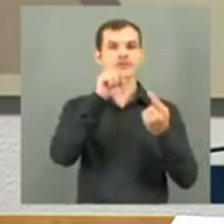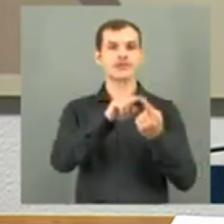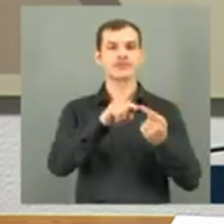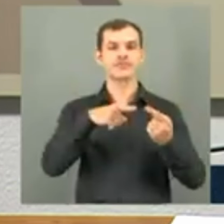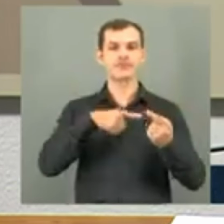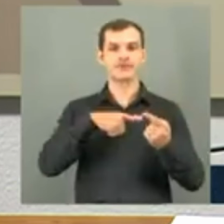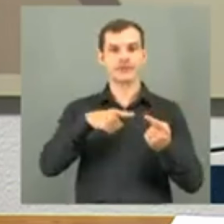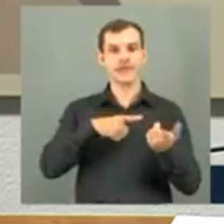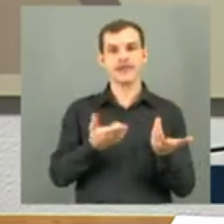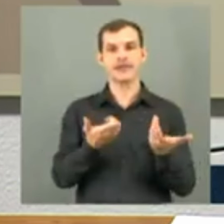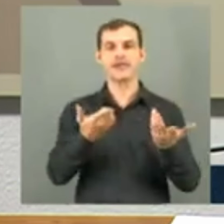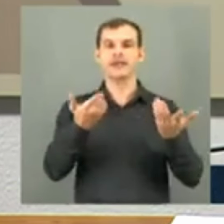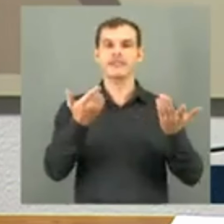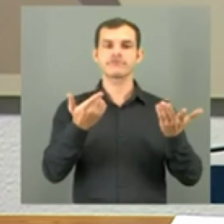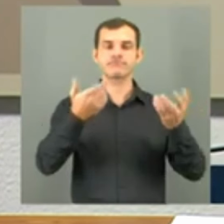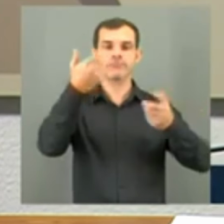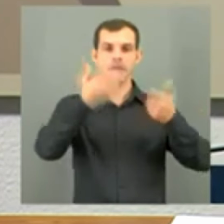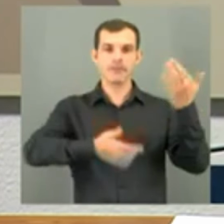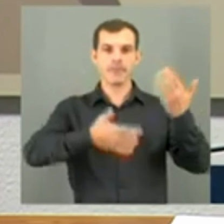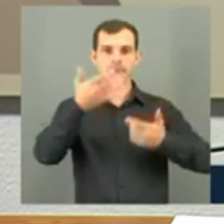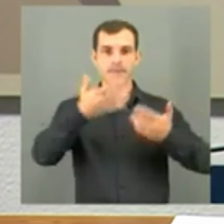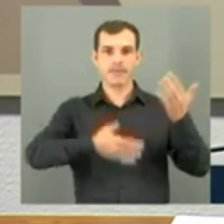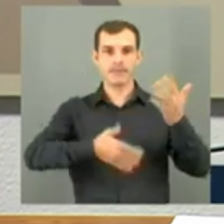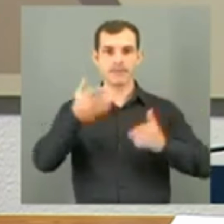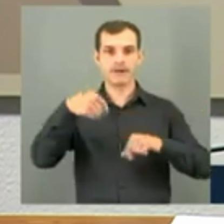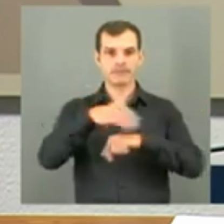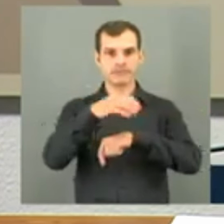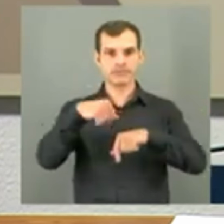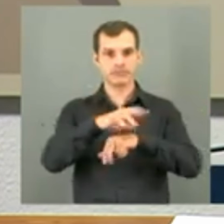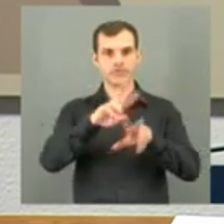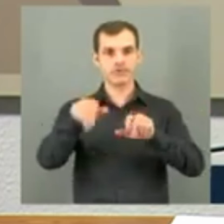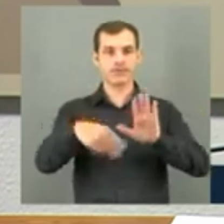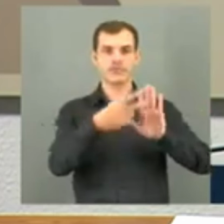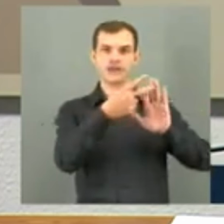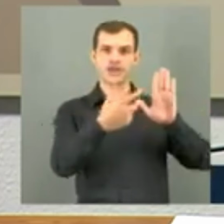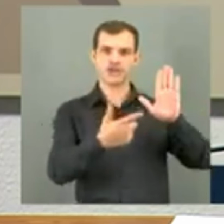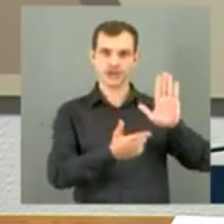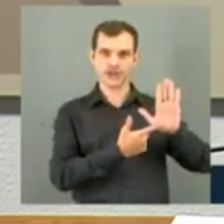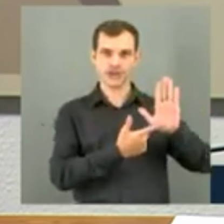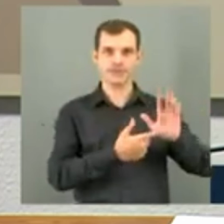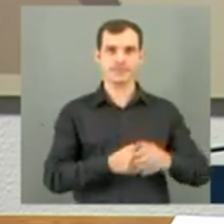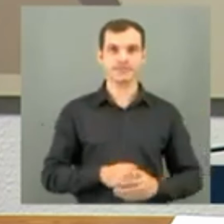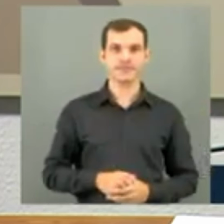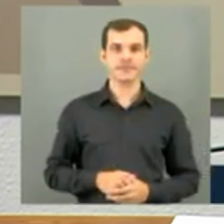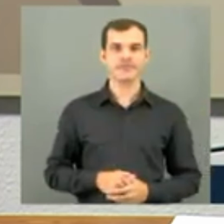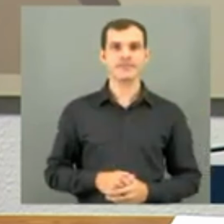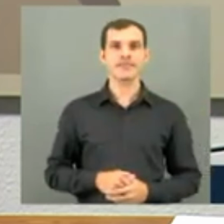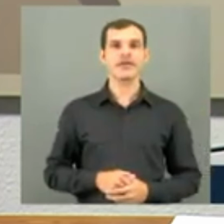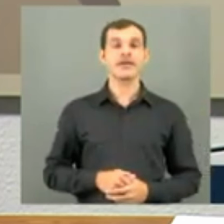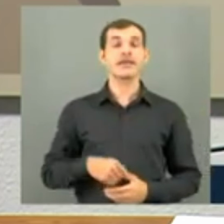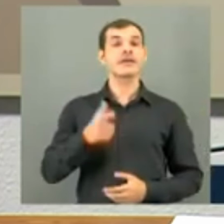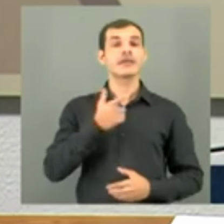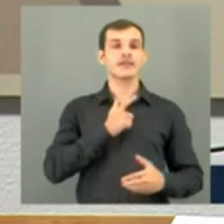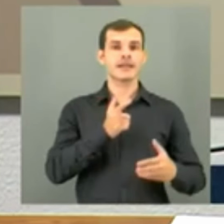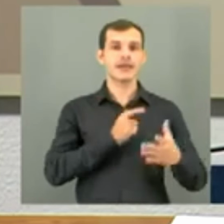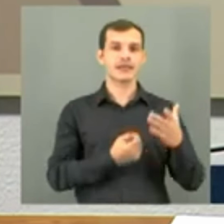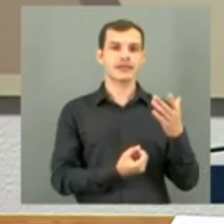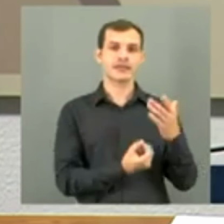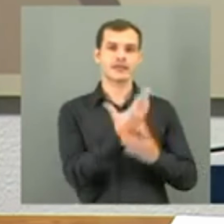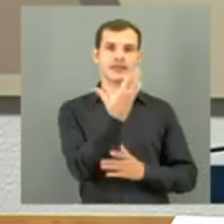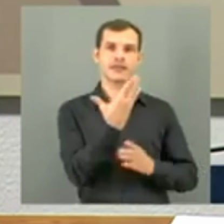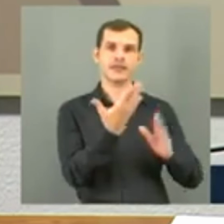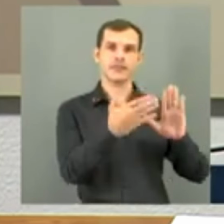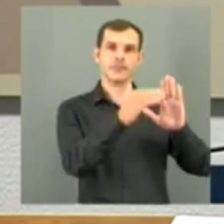lei número 6.086 de 2023, que regulamenta o exercício das profissões